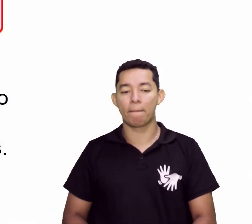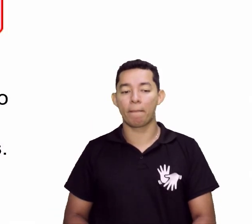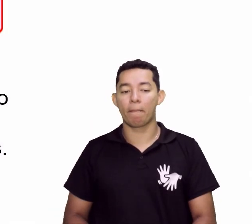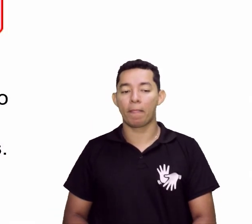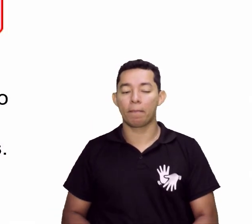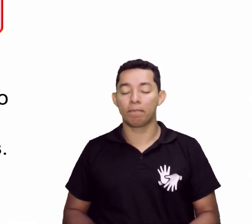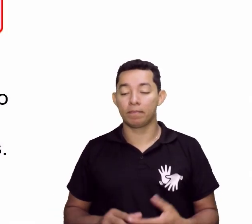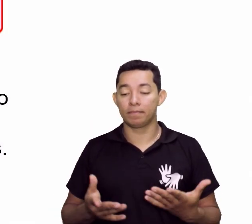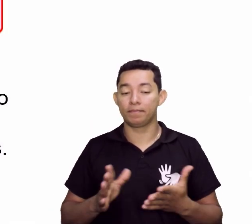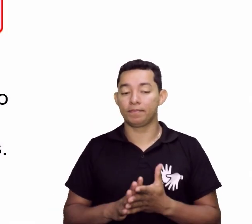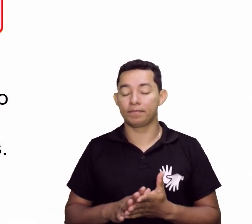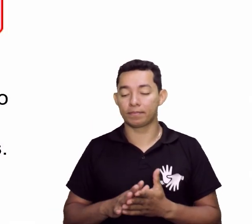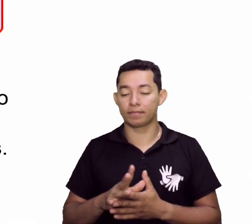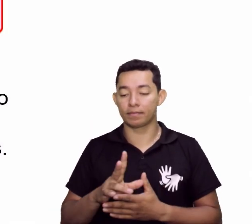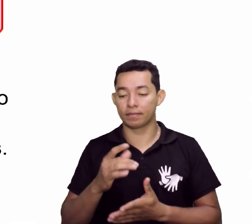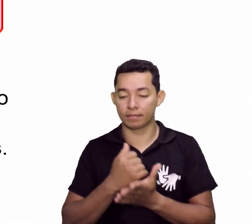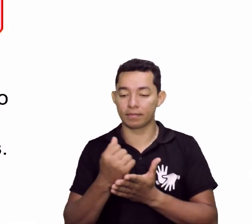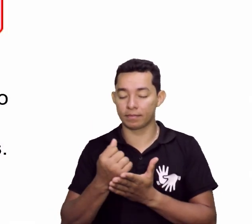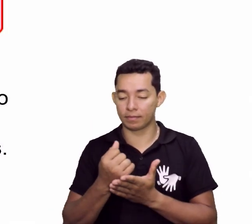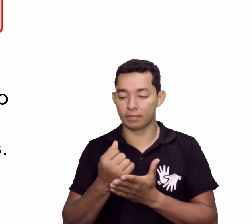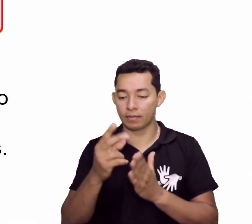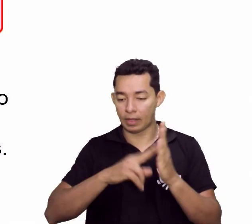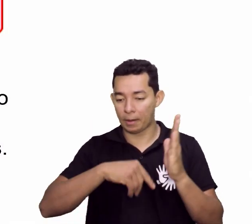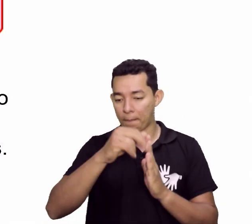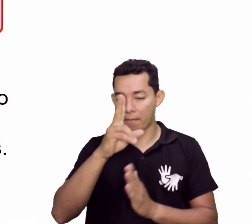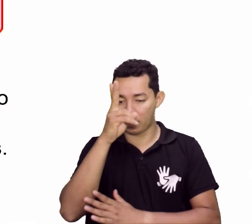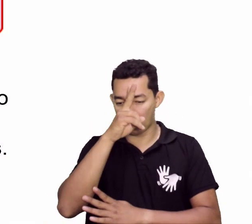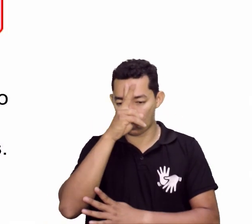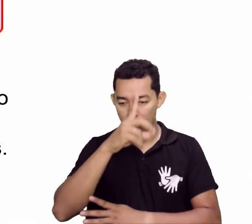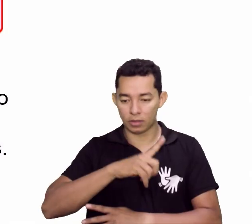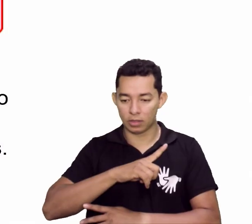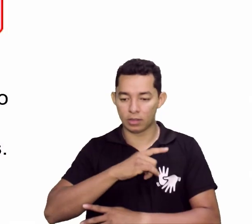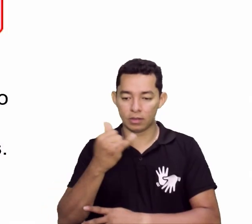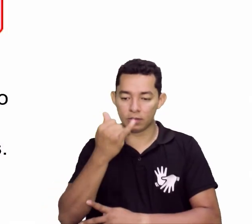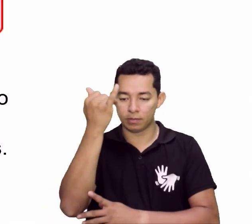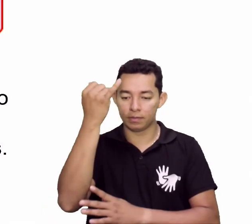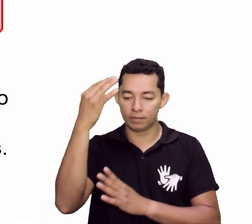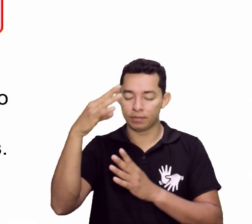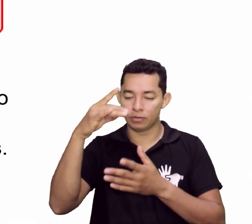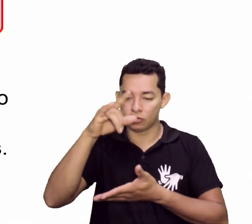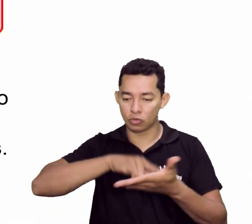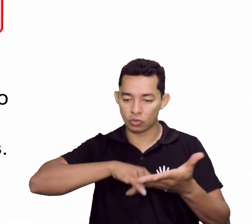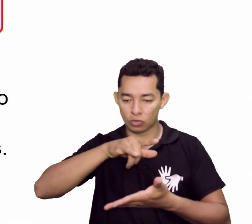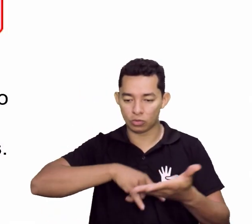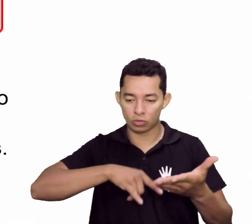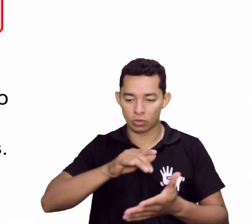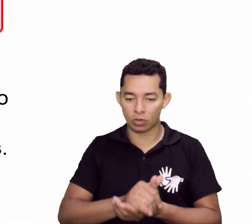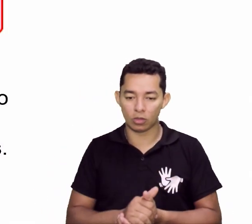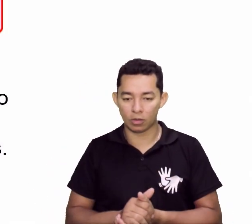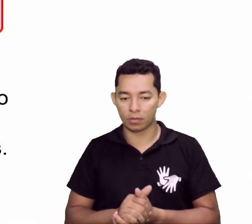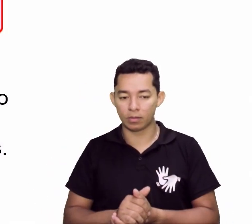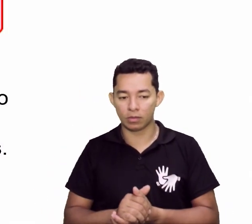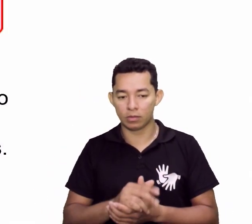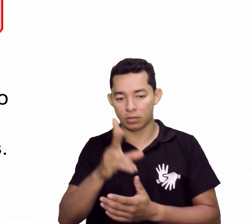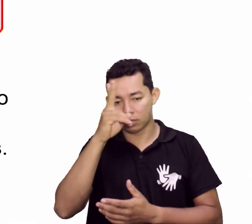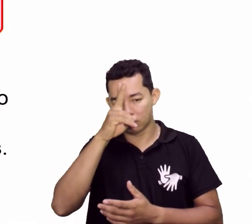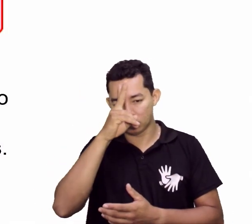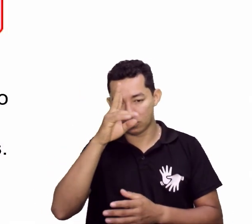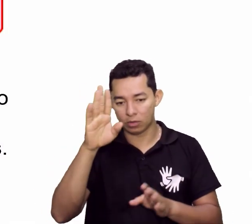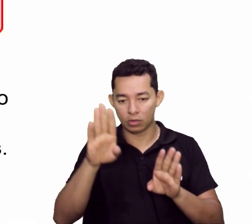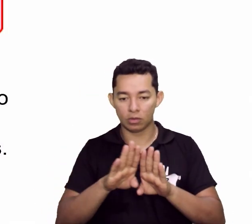Que a pintura histórica, ela tinha essa importância de documentar eventos históricos